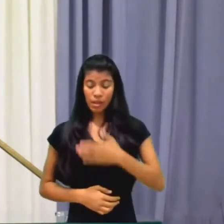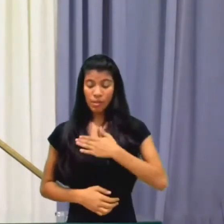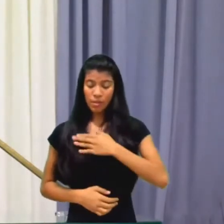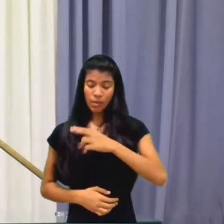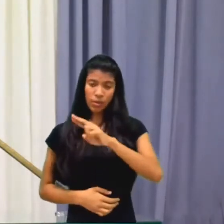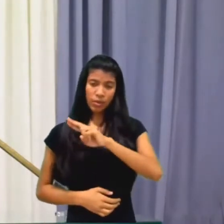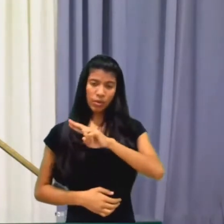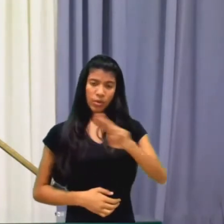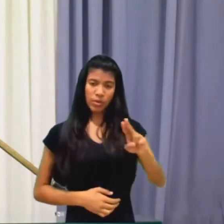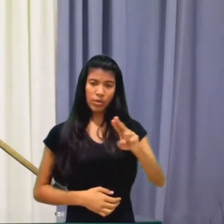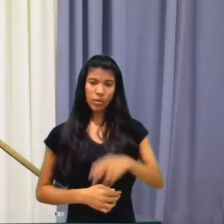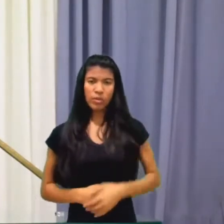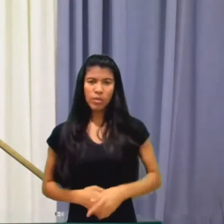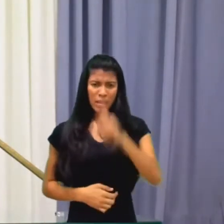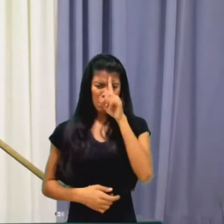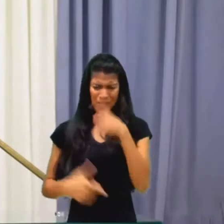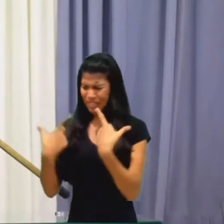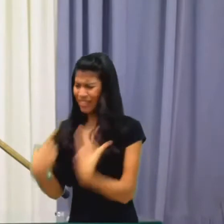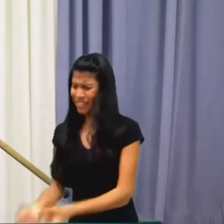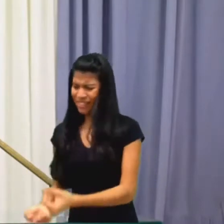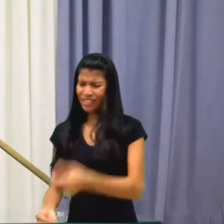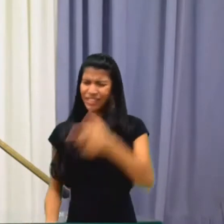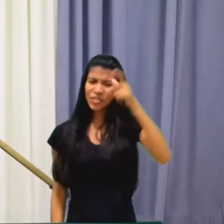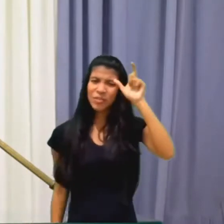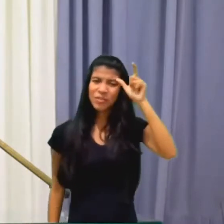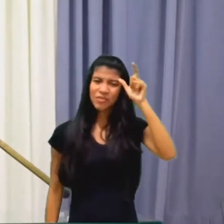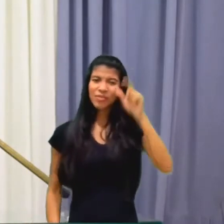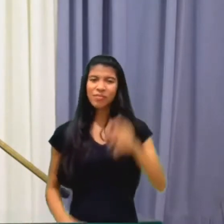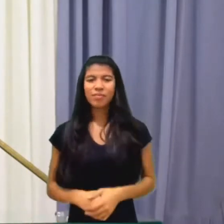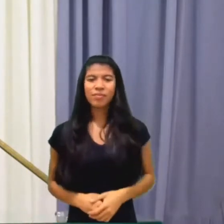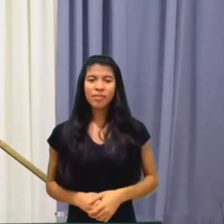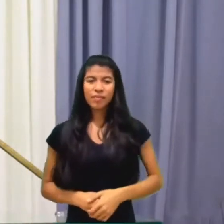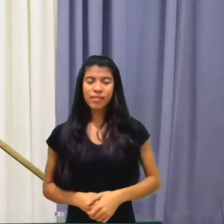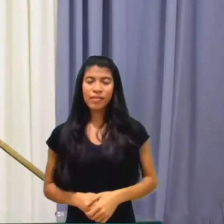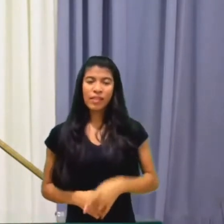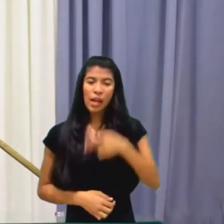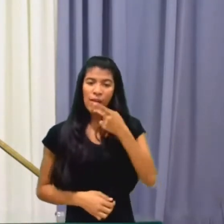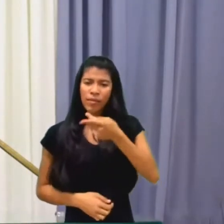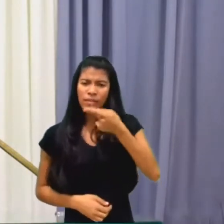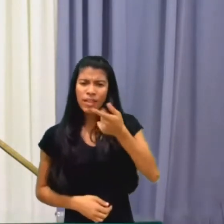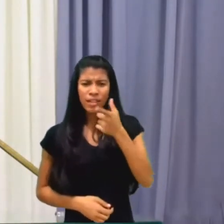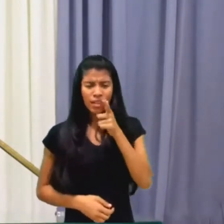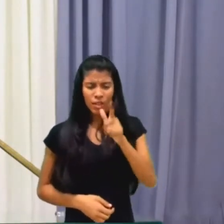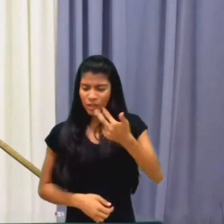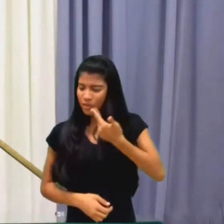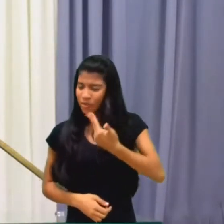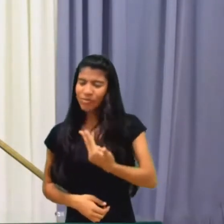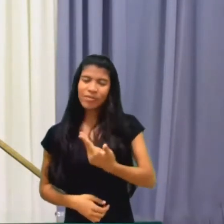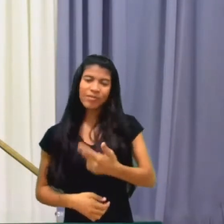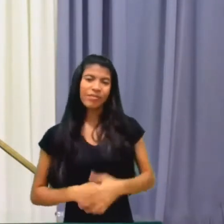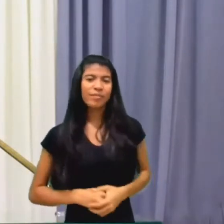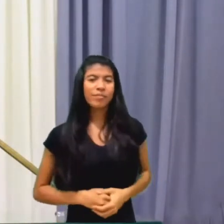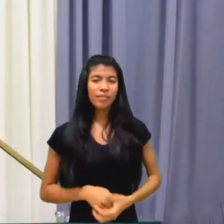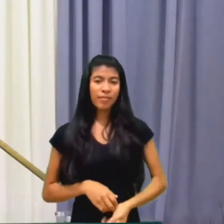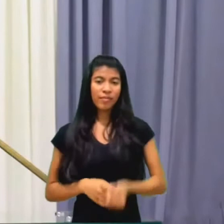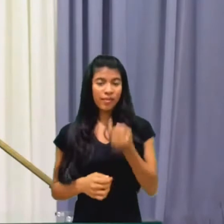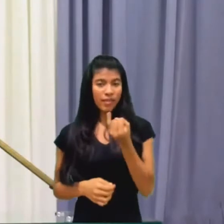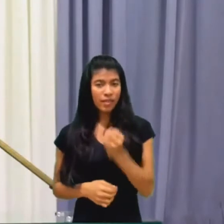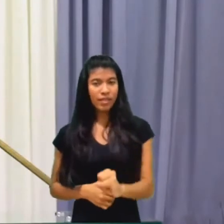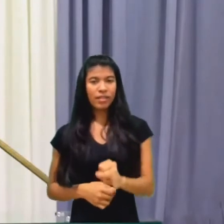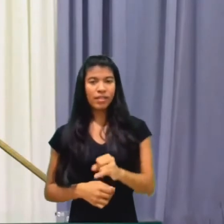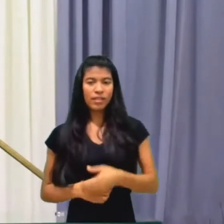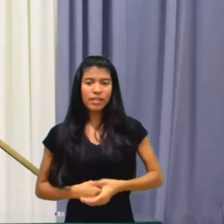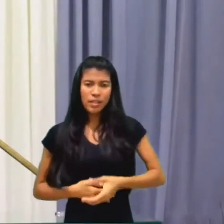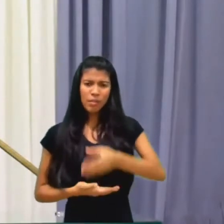nome expulsarão demônios, falarão novas línguas, pegarão em serpentes, e se beberem alguma